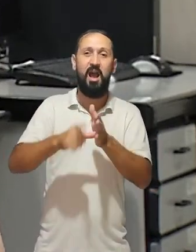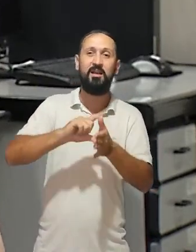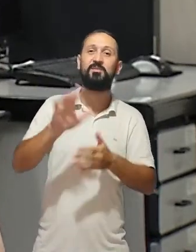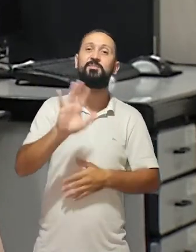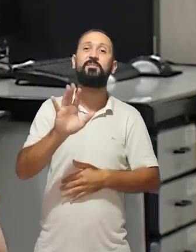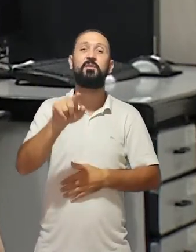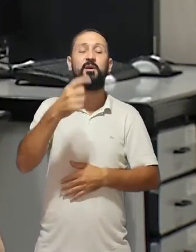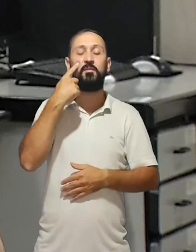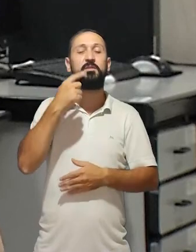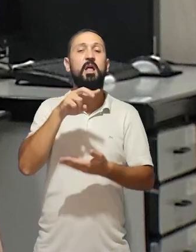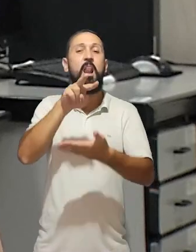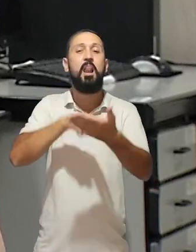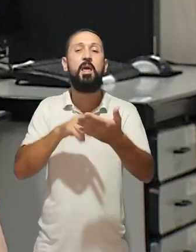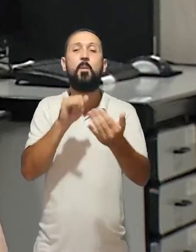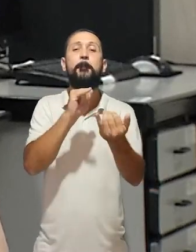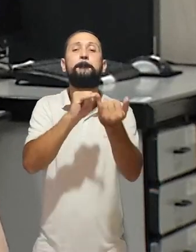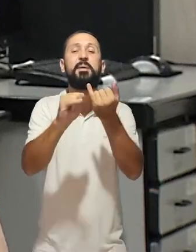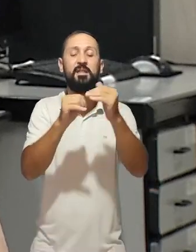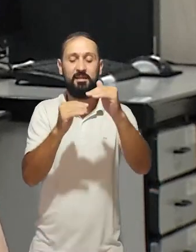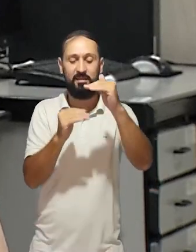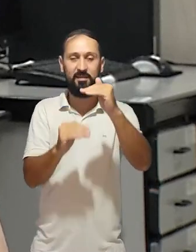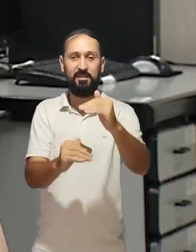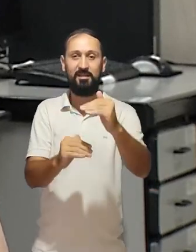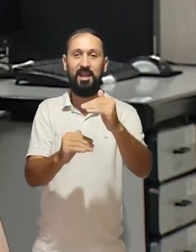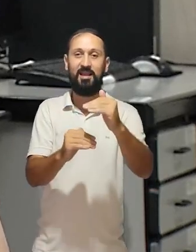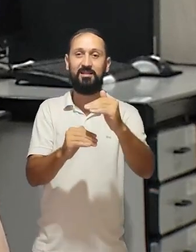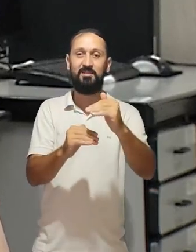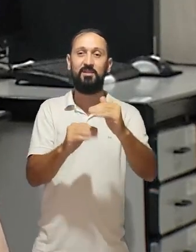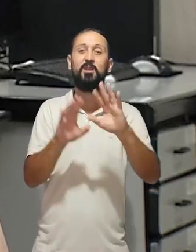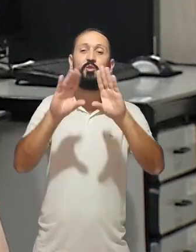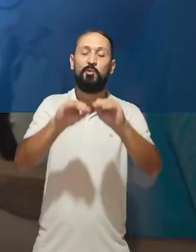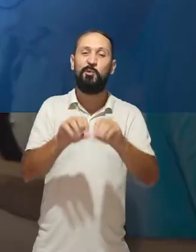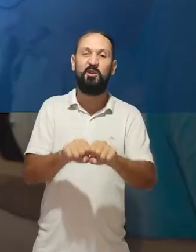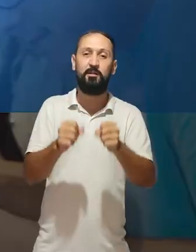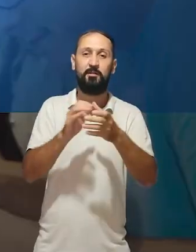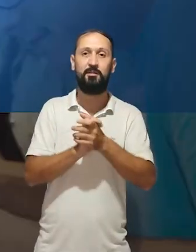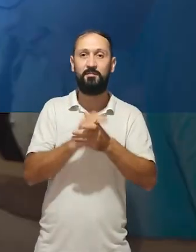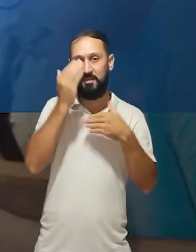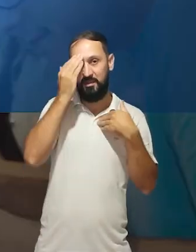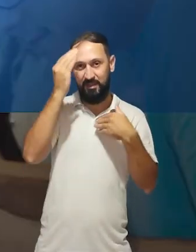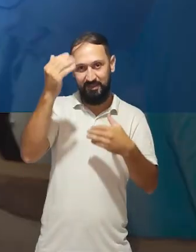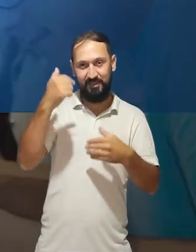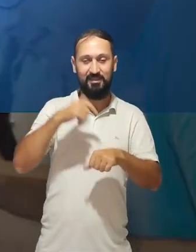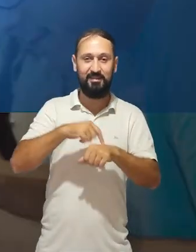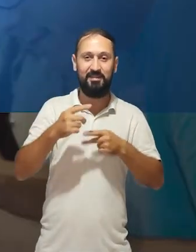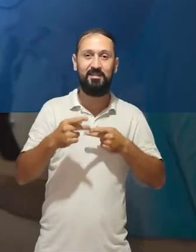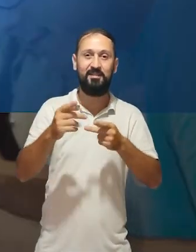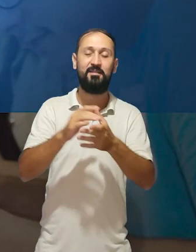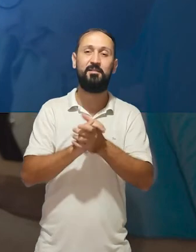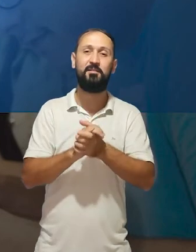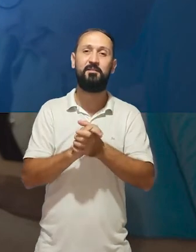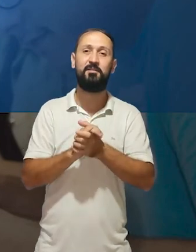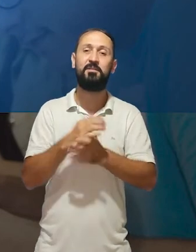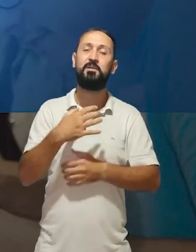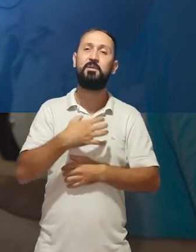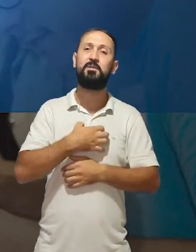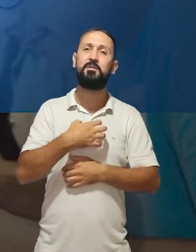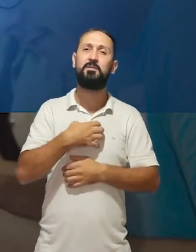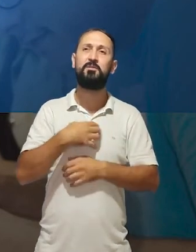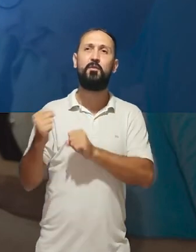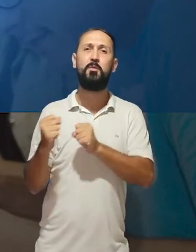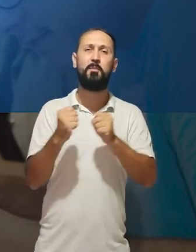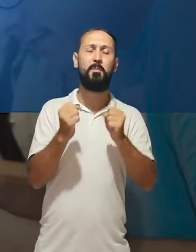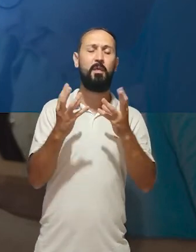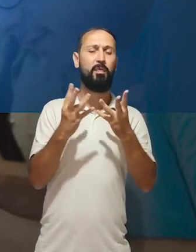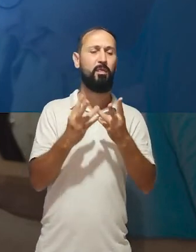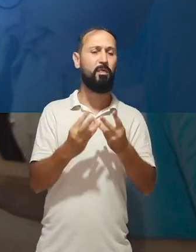se despedir, quero que você leia um trecho do seu livro Ruínas da Escuridão. Agradeço por você me receber. A coisa que senti foi um pouco do meu